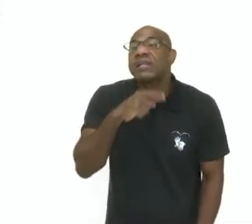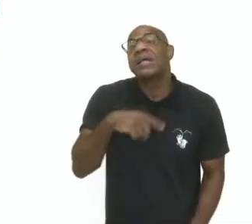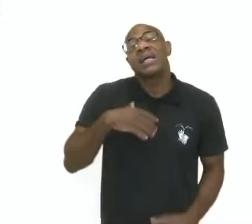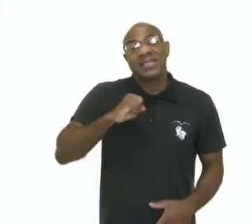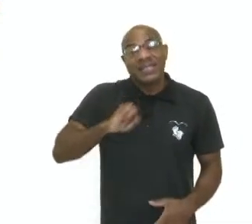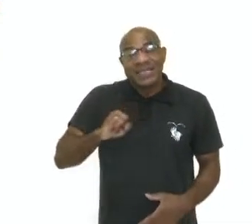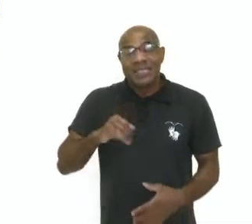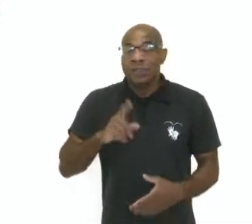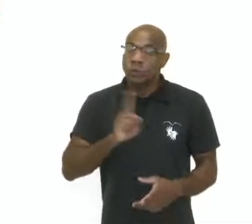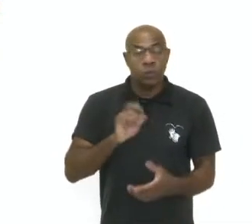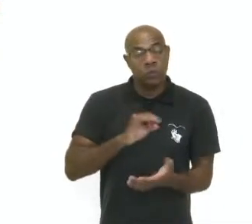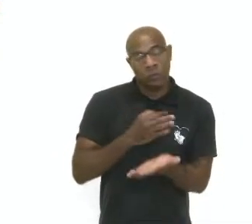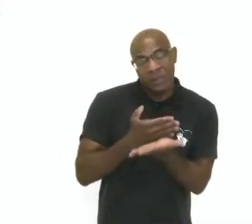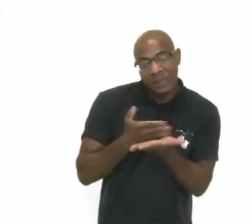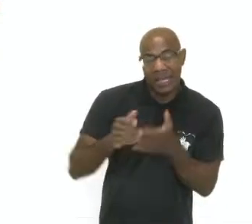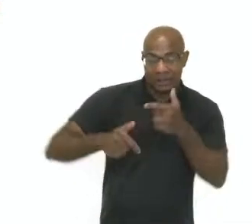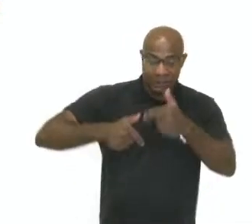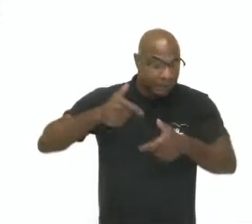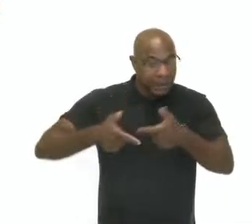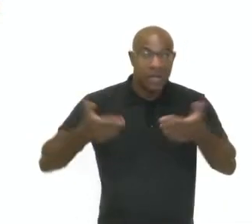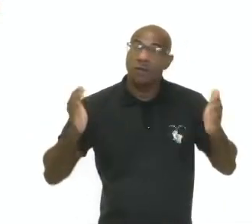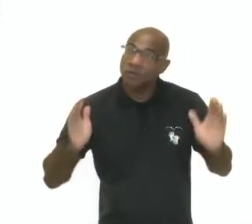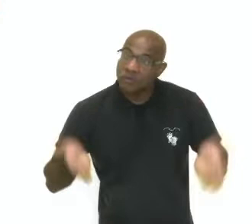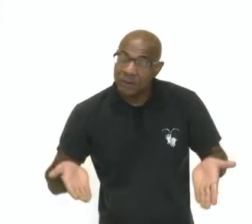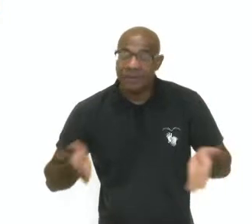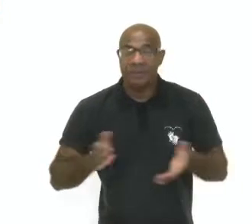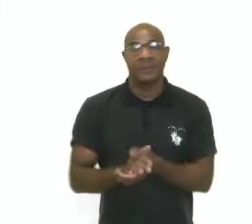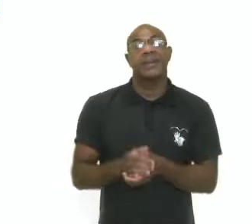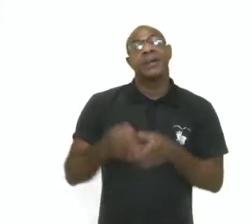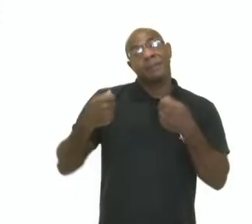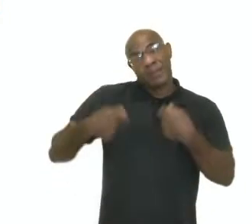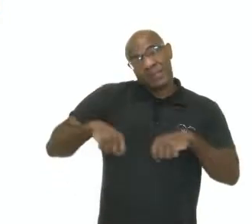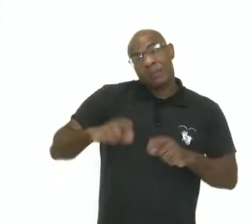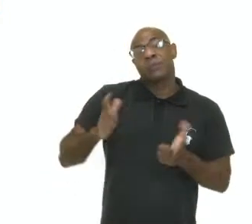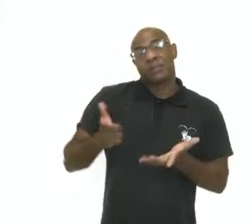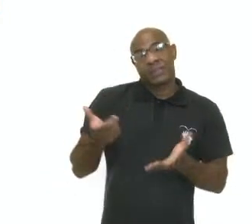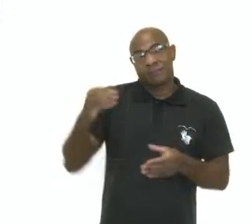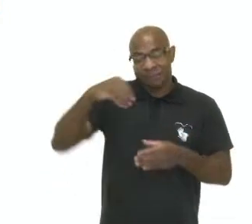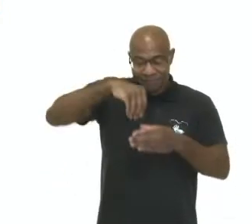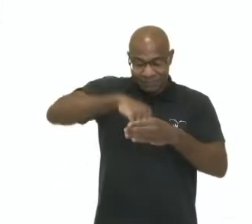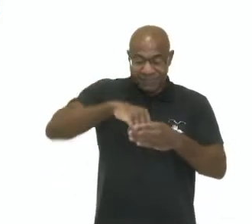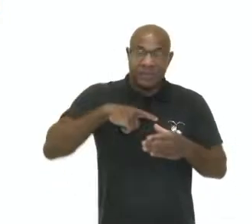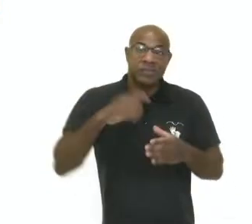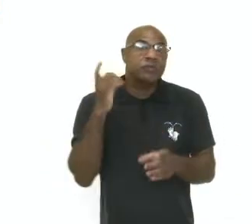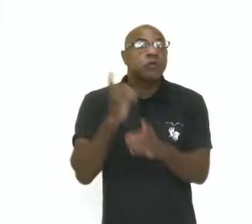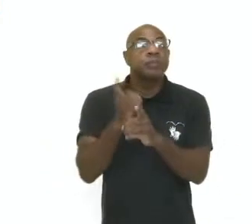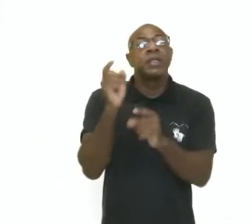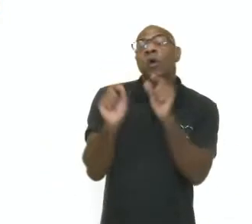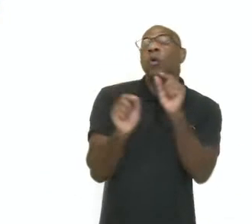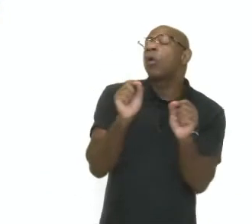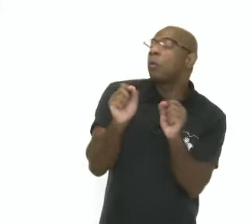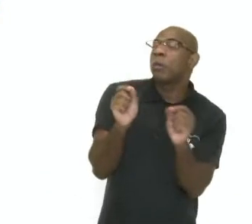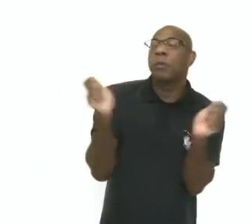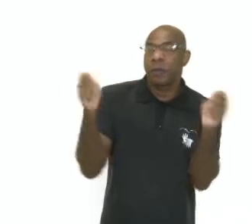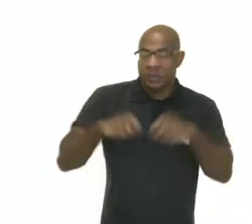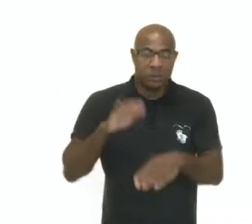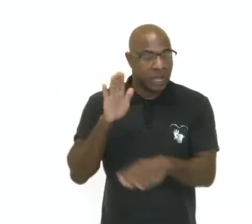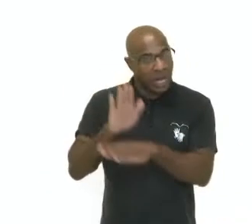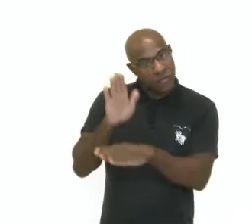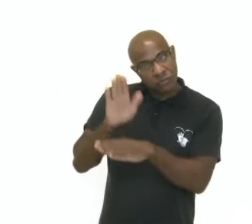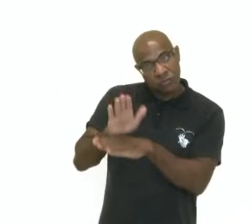só uma questão de entender que nós podemos fazer parte da solução e descobrir como podemos contribuir